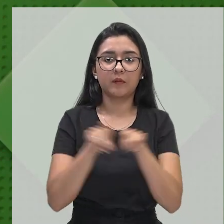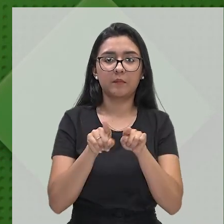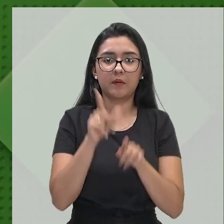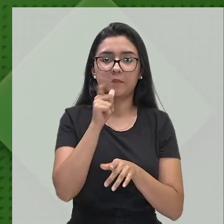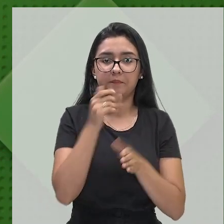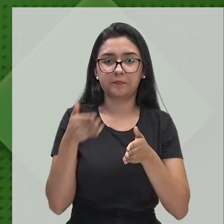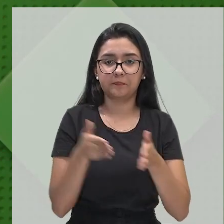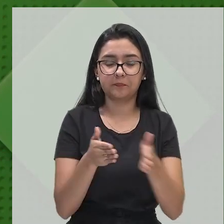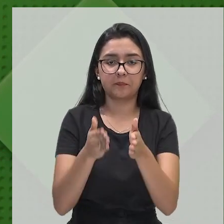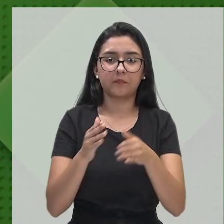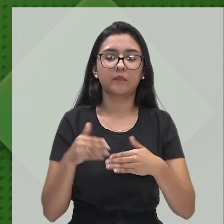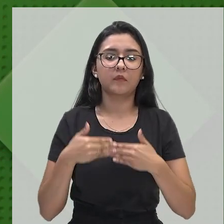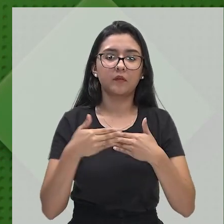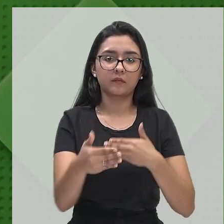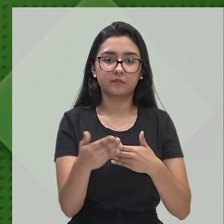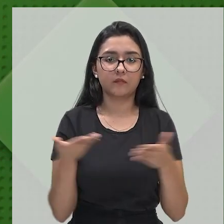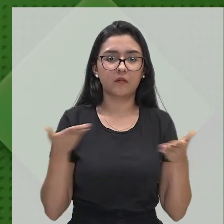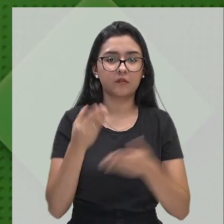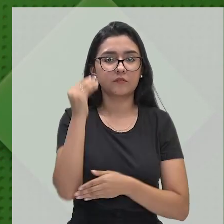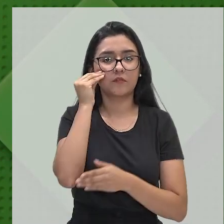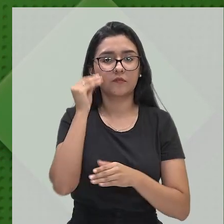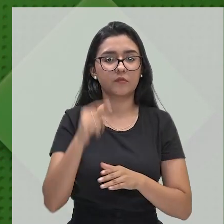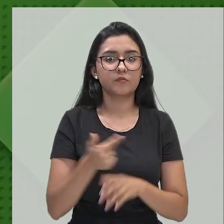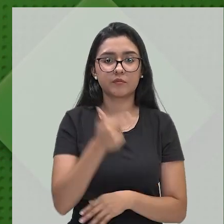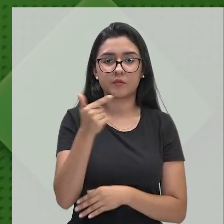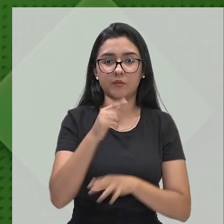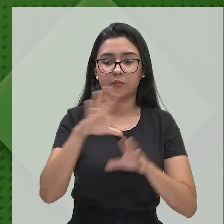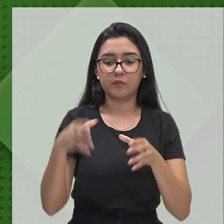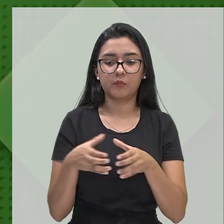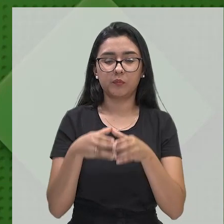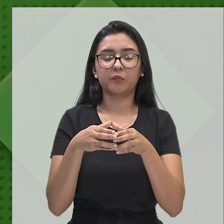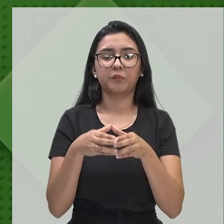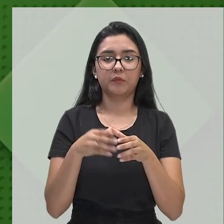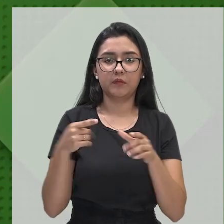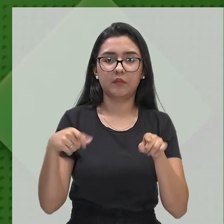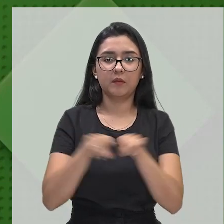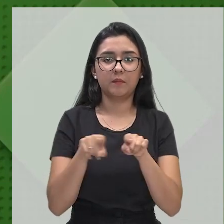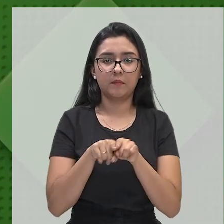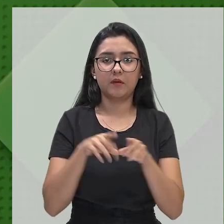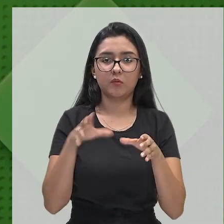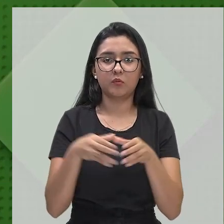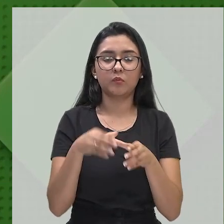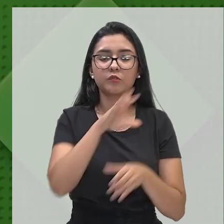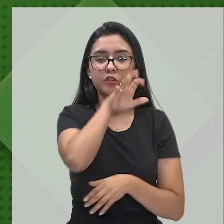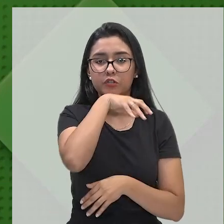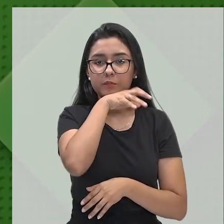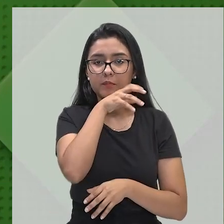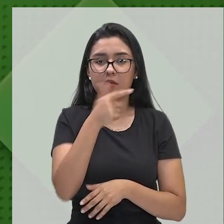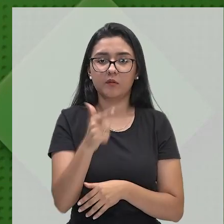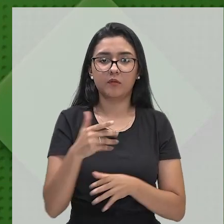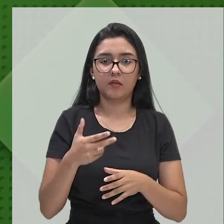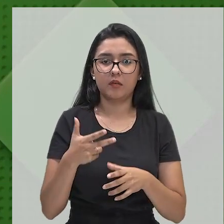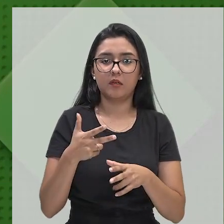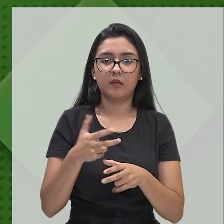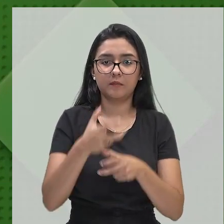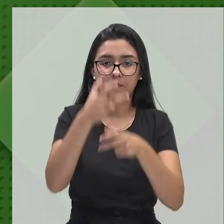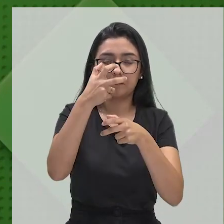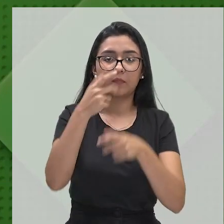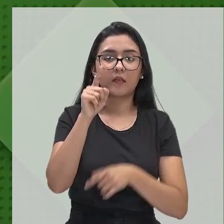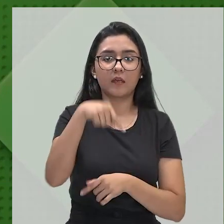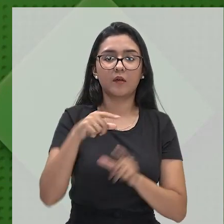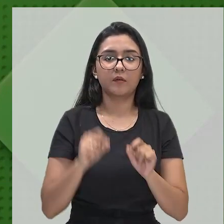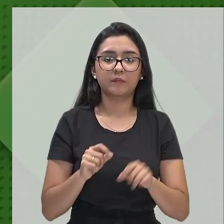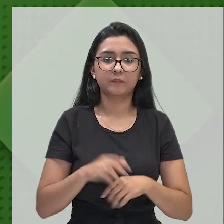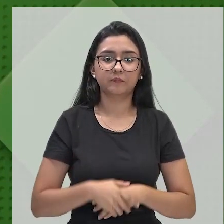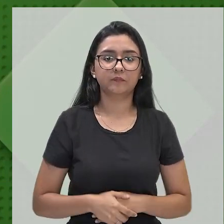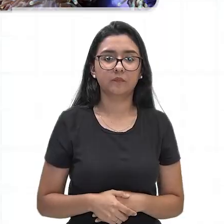oceanos, certo? A gente vai avançar aí para ver um segundo grupo, também de animais invertebrados, que é muito simples, que são